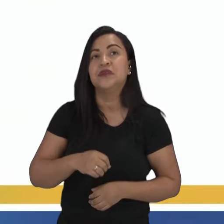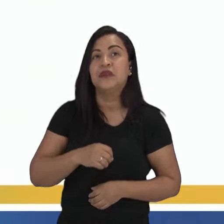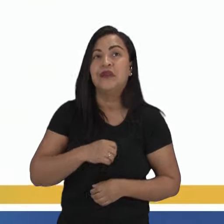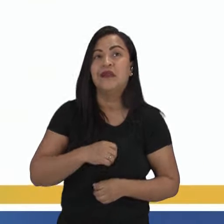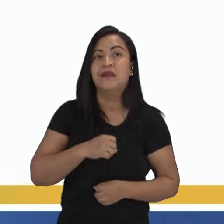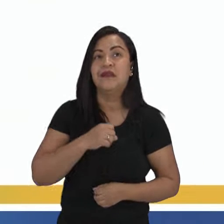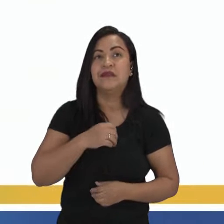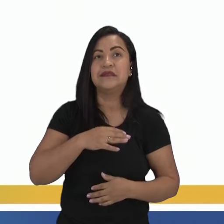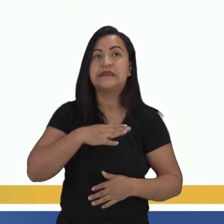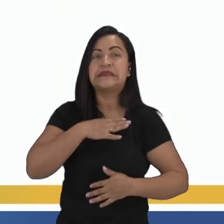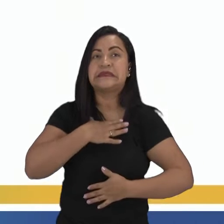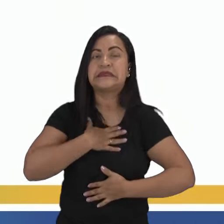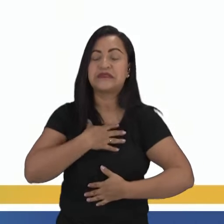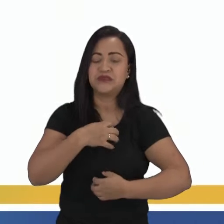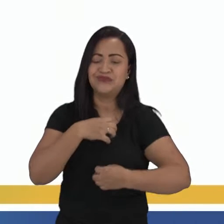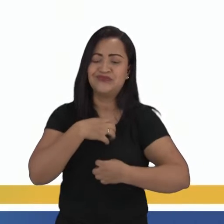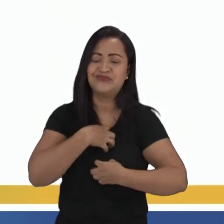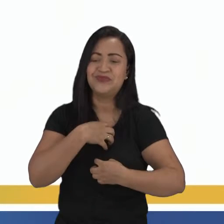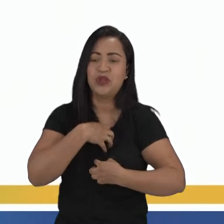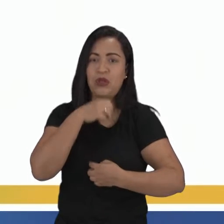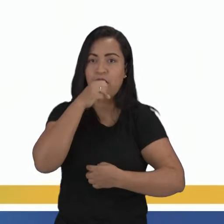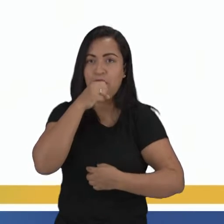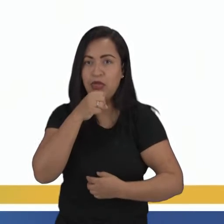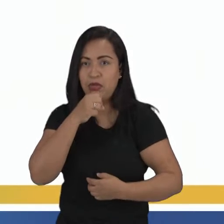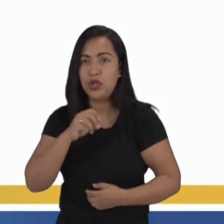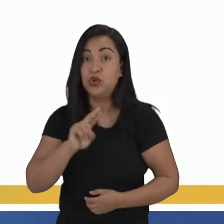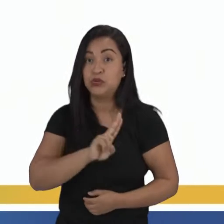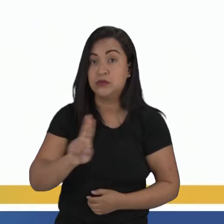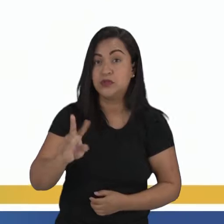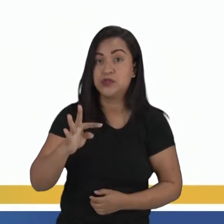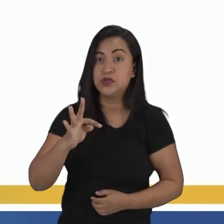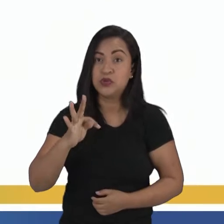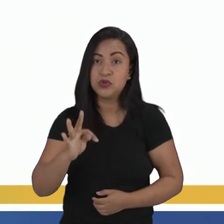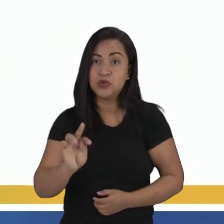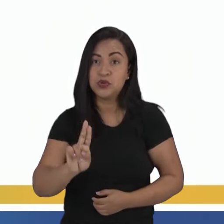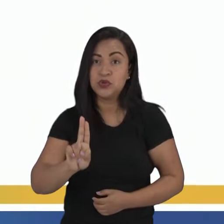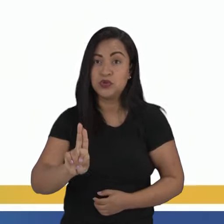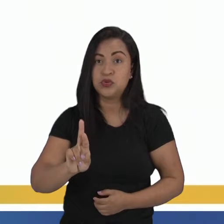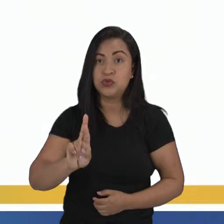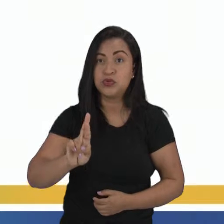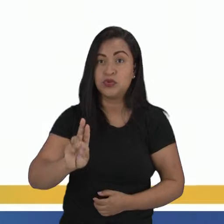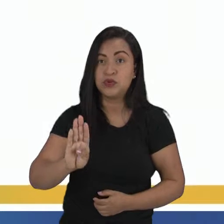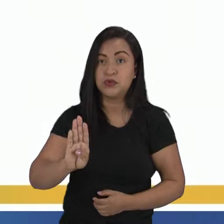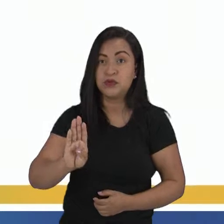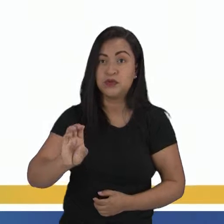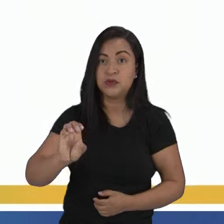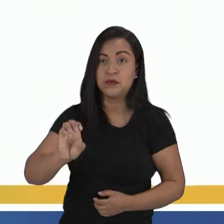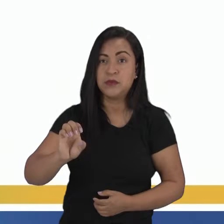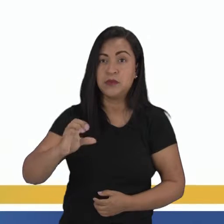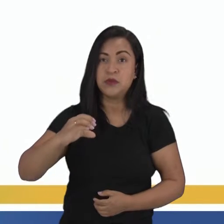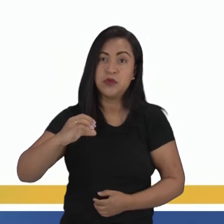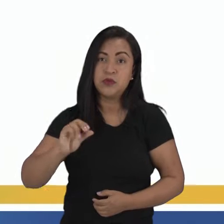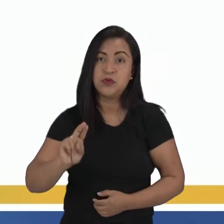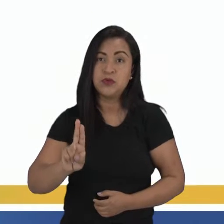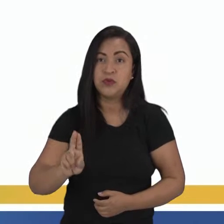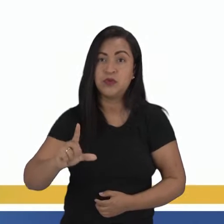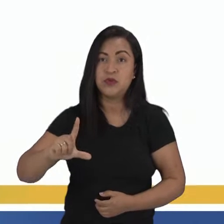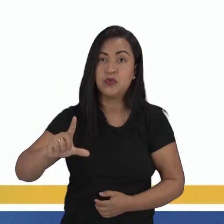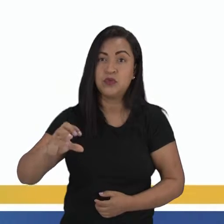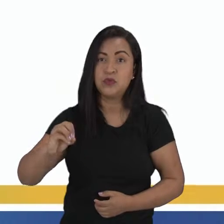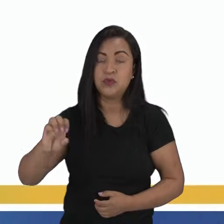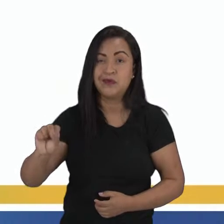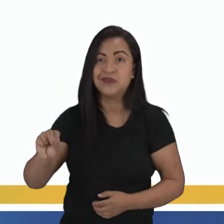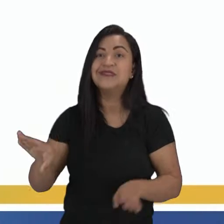um século praticamente. Ela vai estar diretamente ligada a contextos também de convivência social, aglomeração